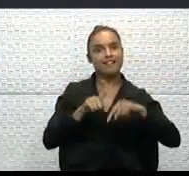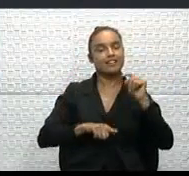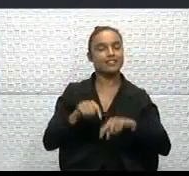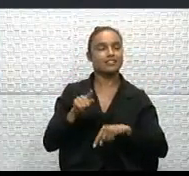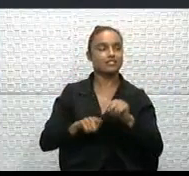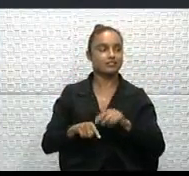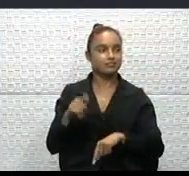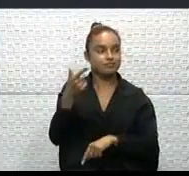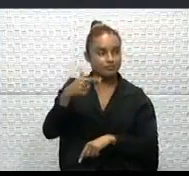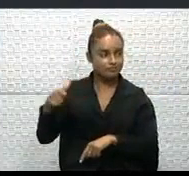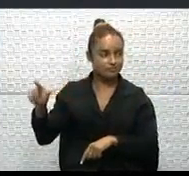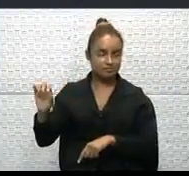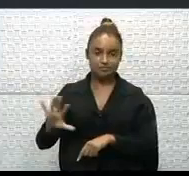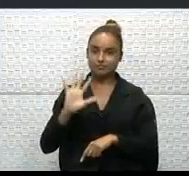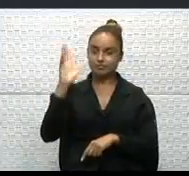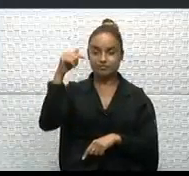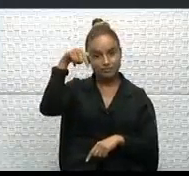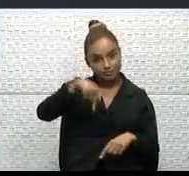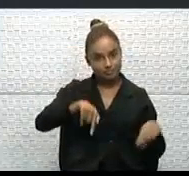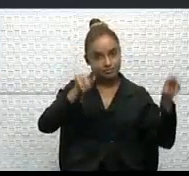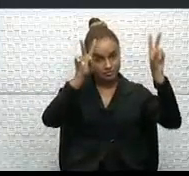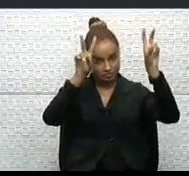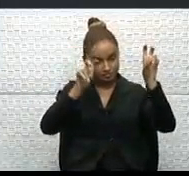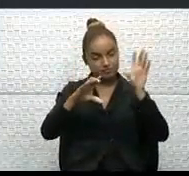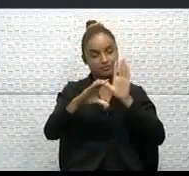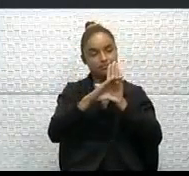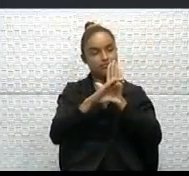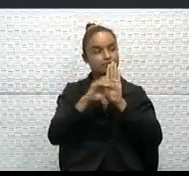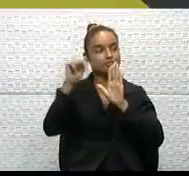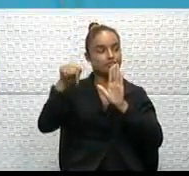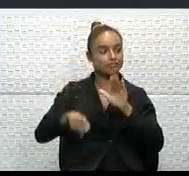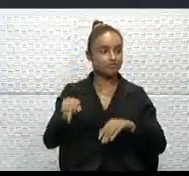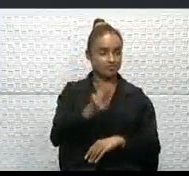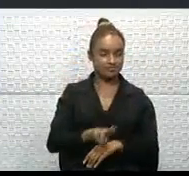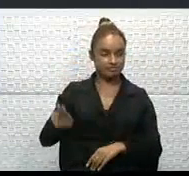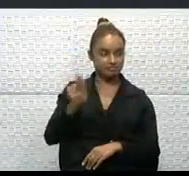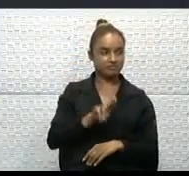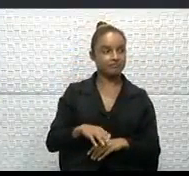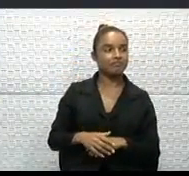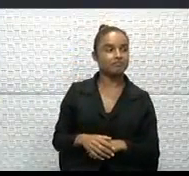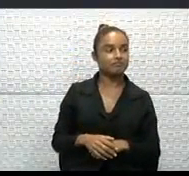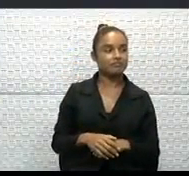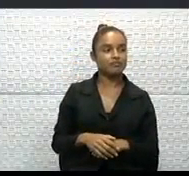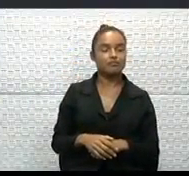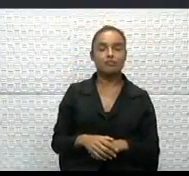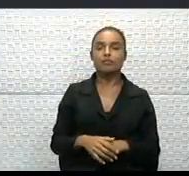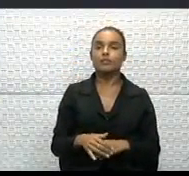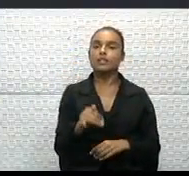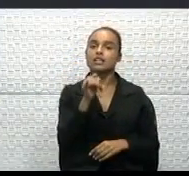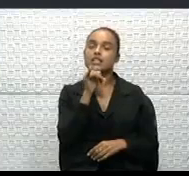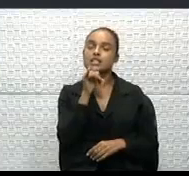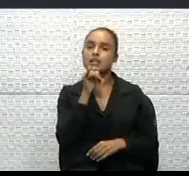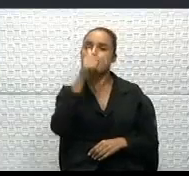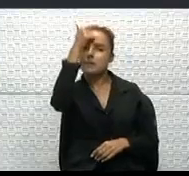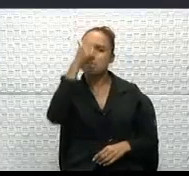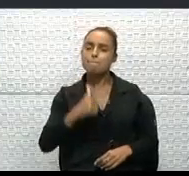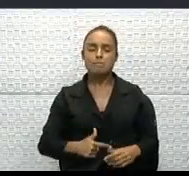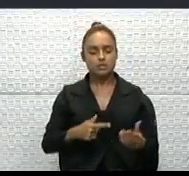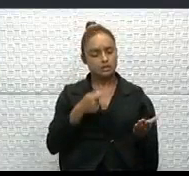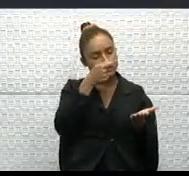outras situações reais, o tema dessa unidade também é muito utilizado. Para o investidor, por exemplo, entender